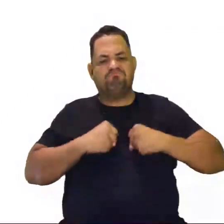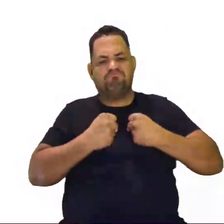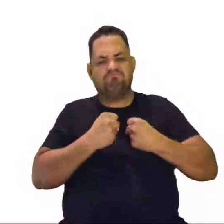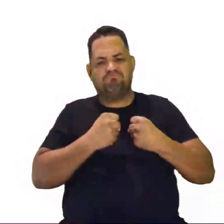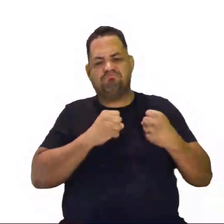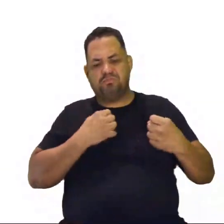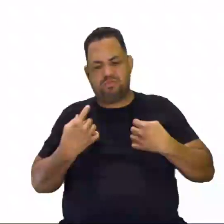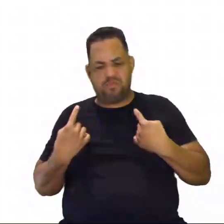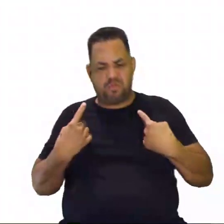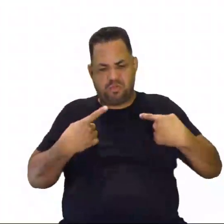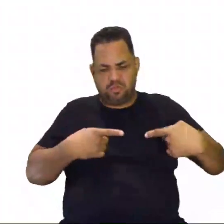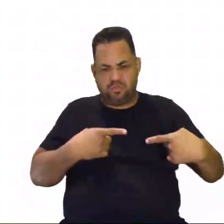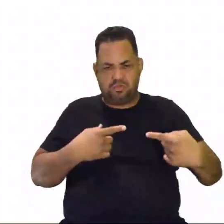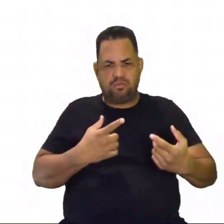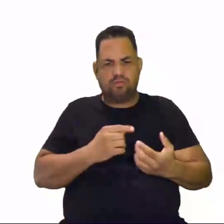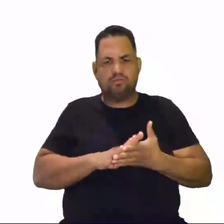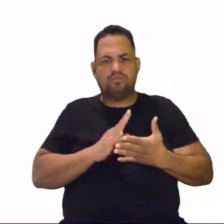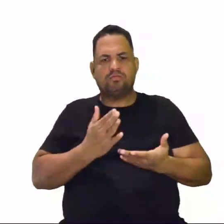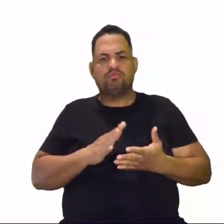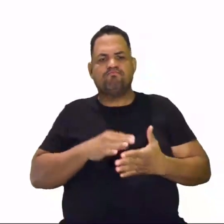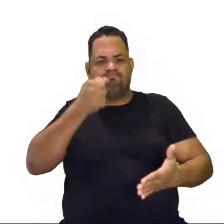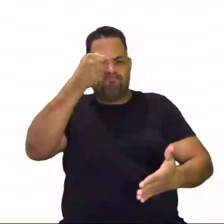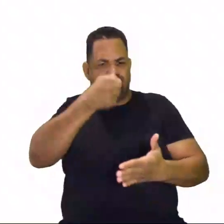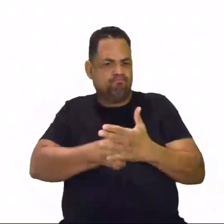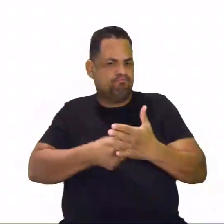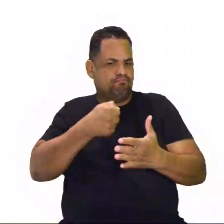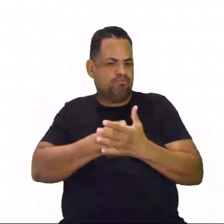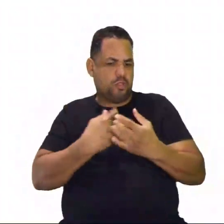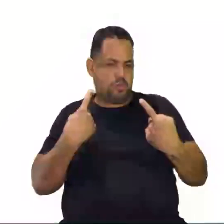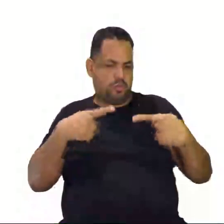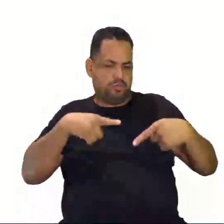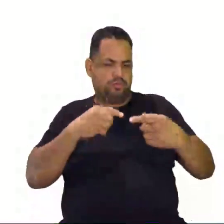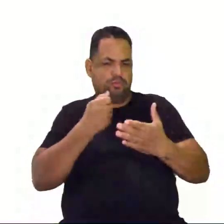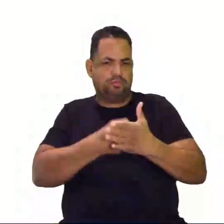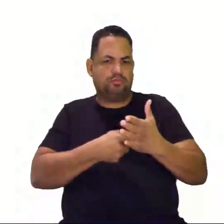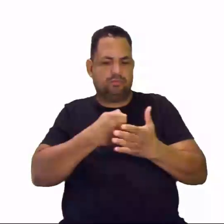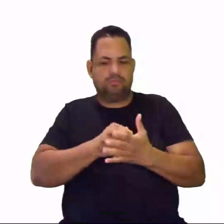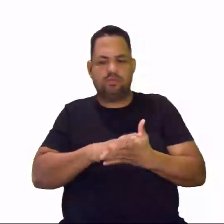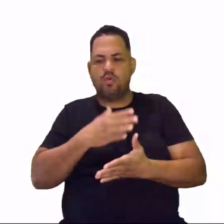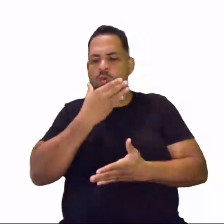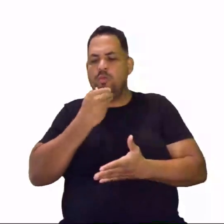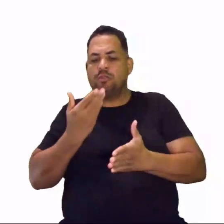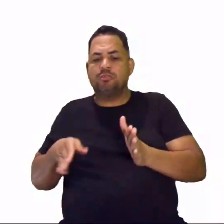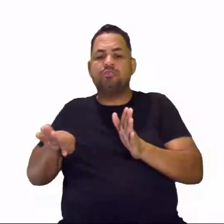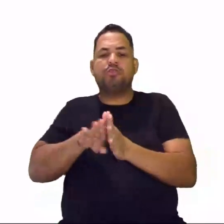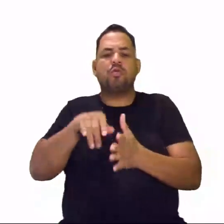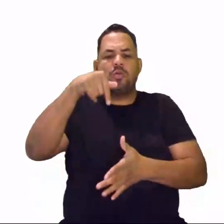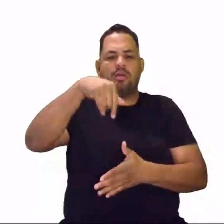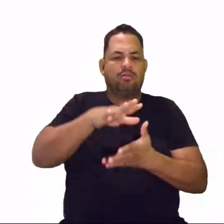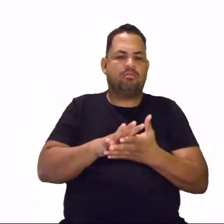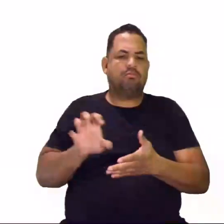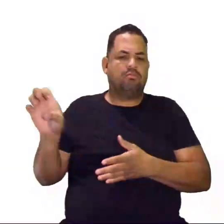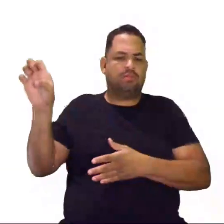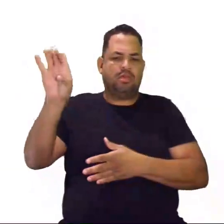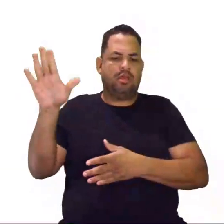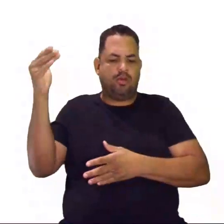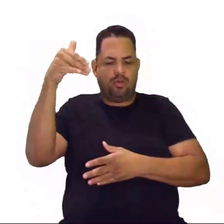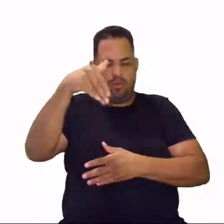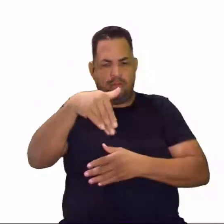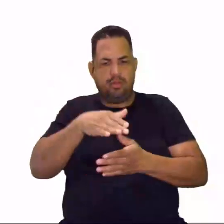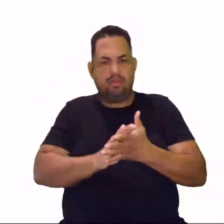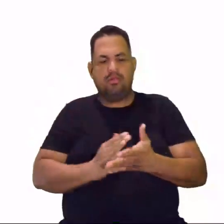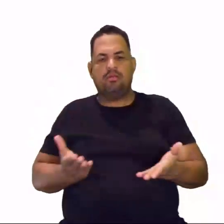todo essa imposição dos colonizadores, dos europeus.